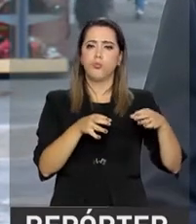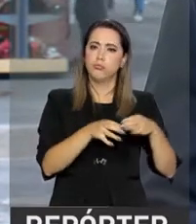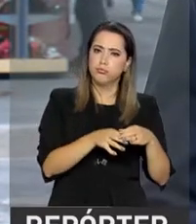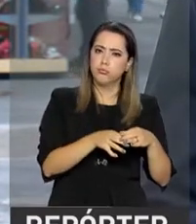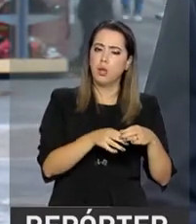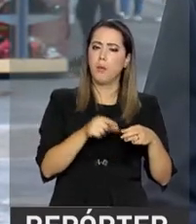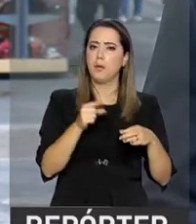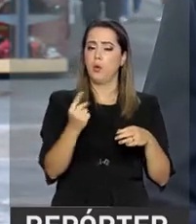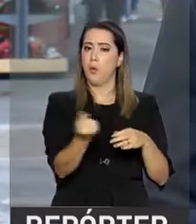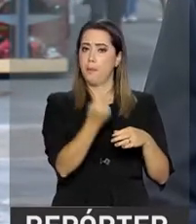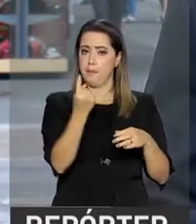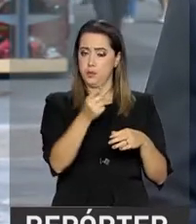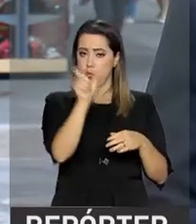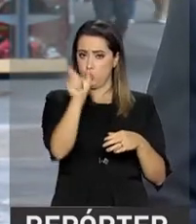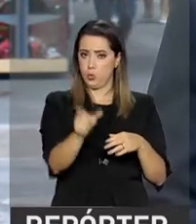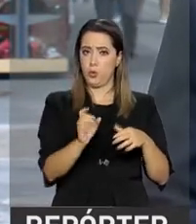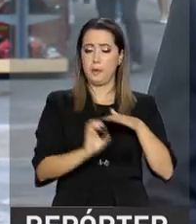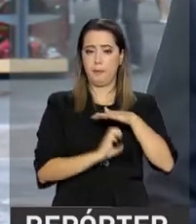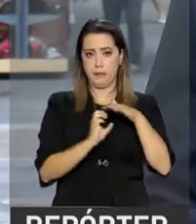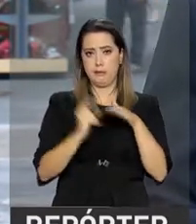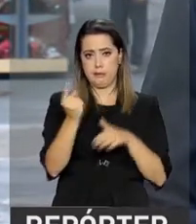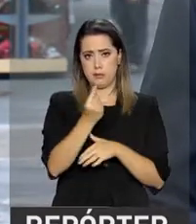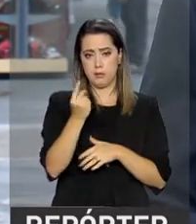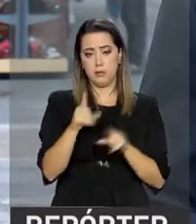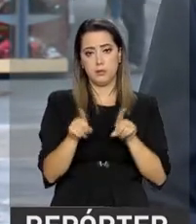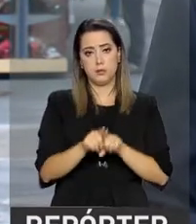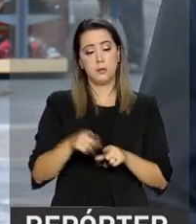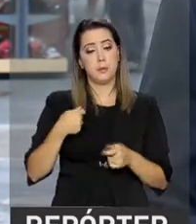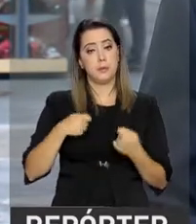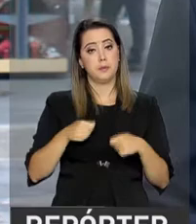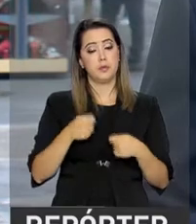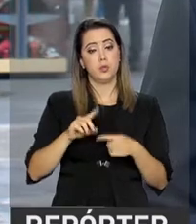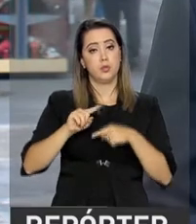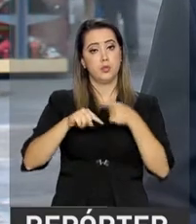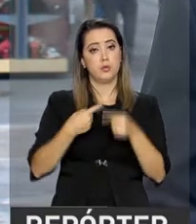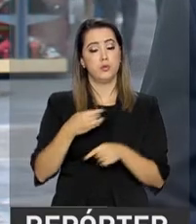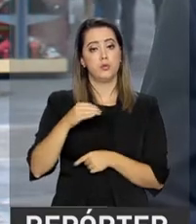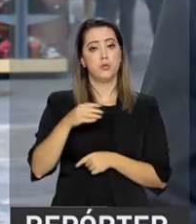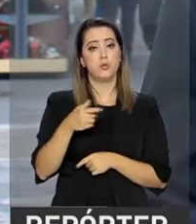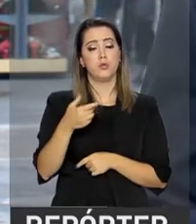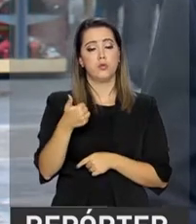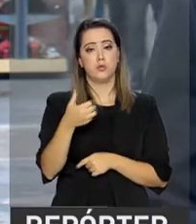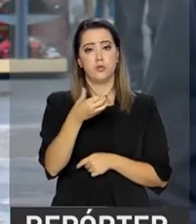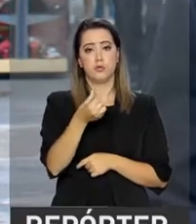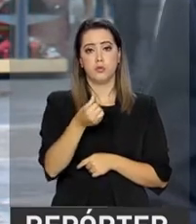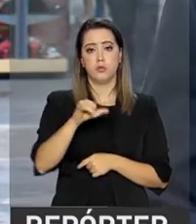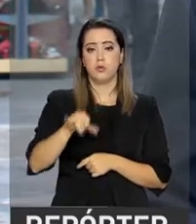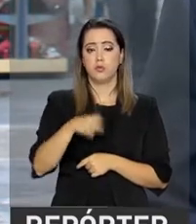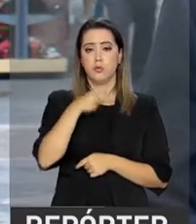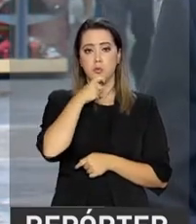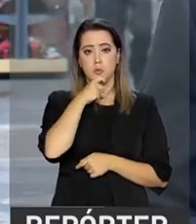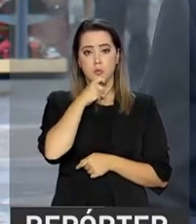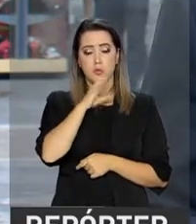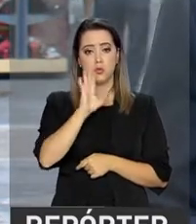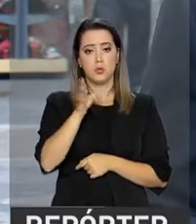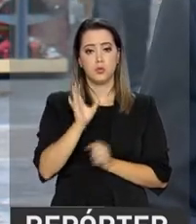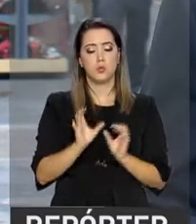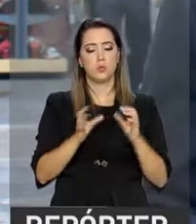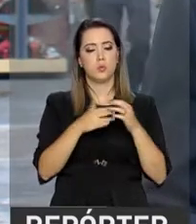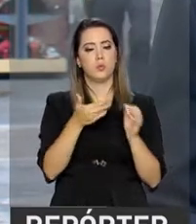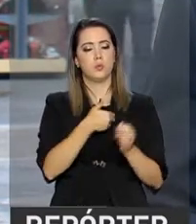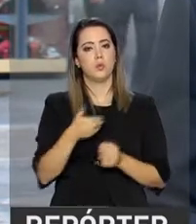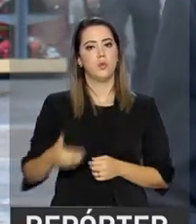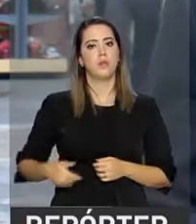micro empreendedor individual que tem empregado a obrigatoriedade será a partir do dia 16 de julho já os órgãos públicos